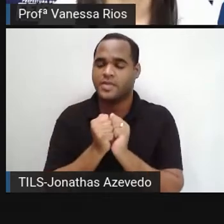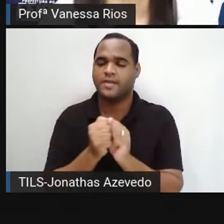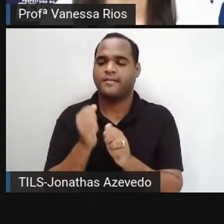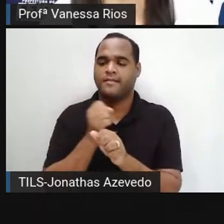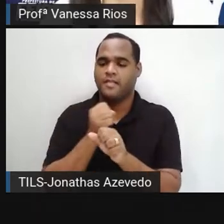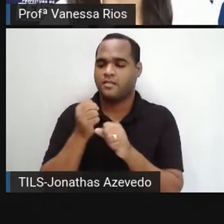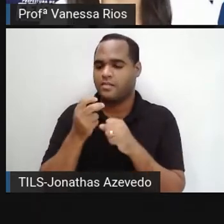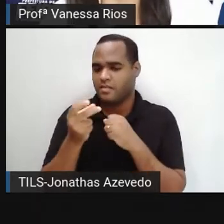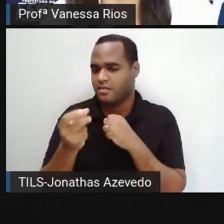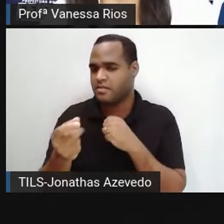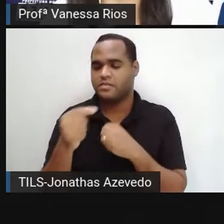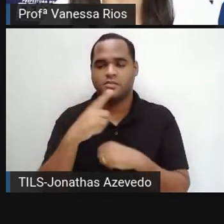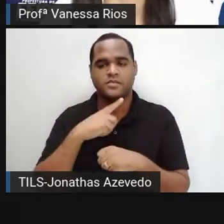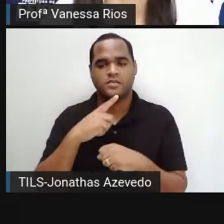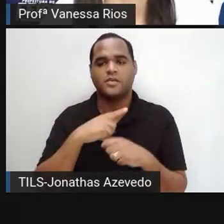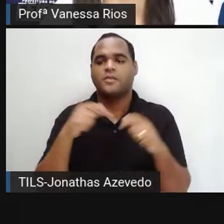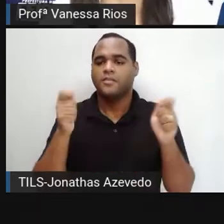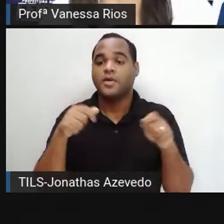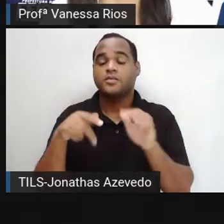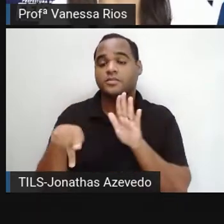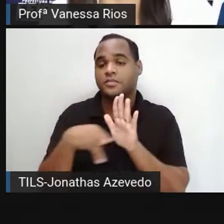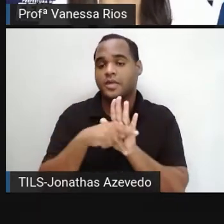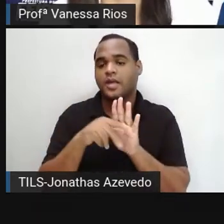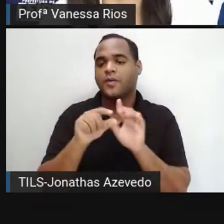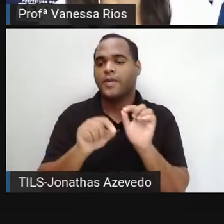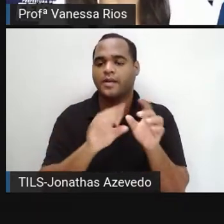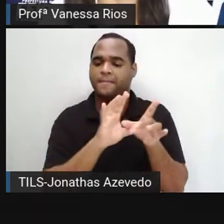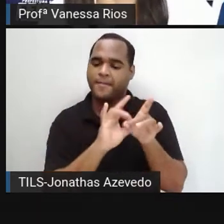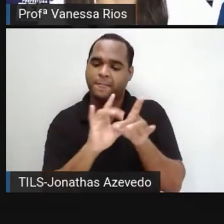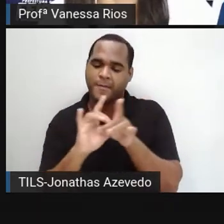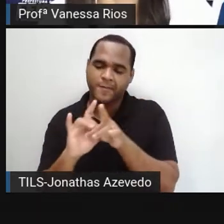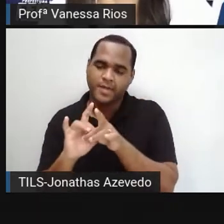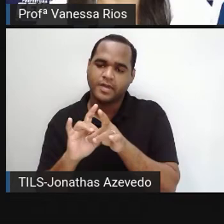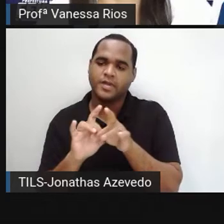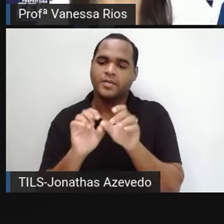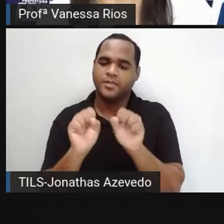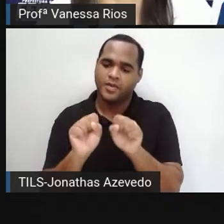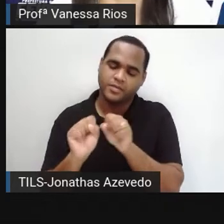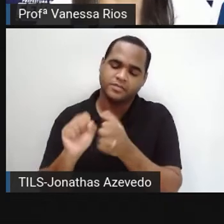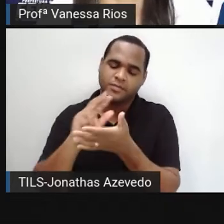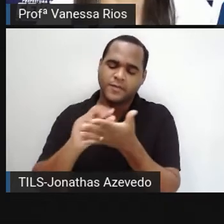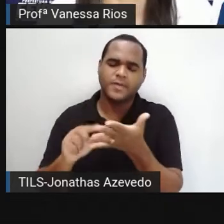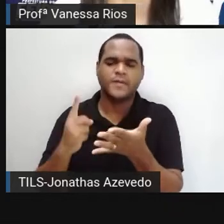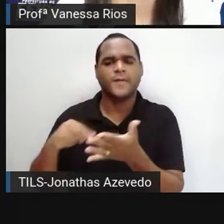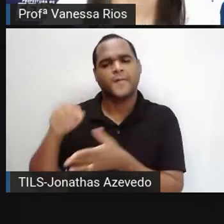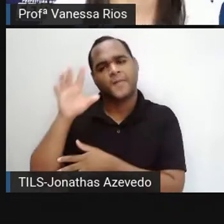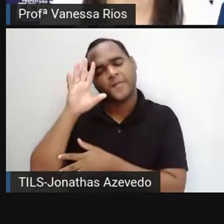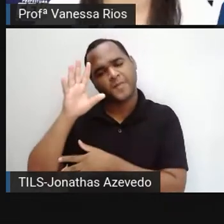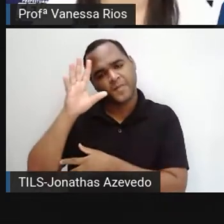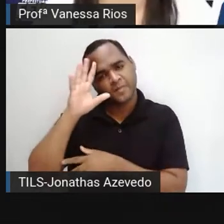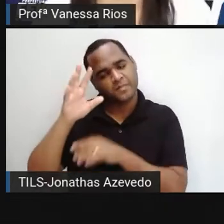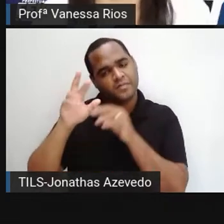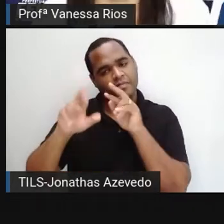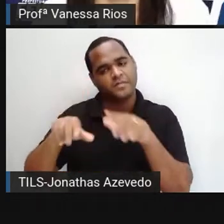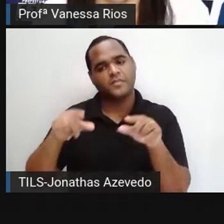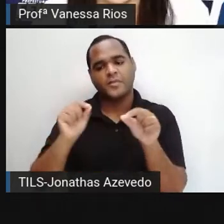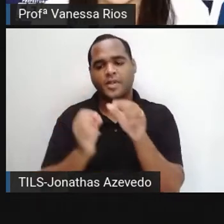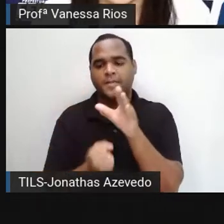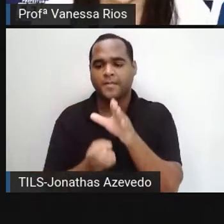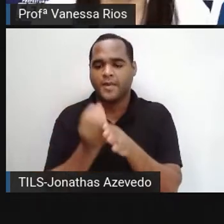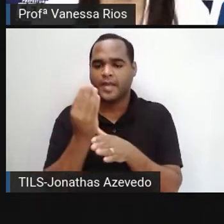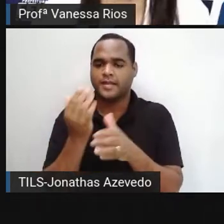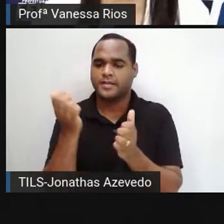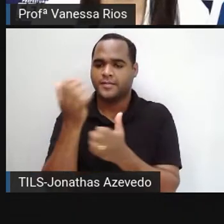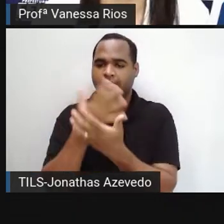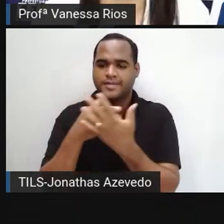anos e fazem parte desse contexto, dessa composição, quando nós pensamos na produção de uma